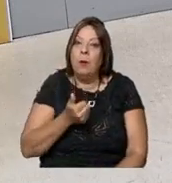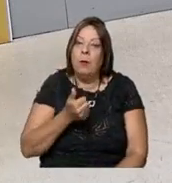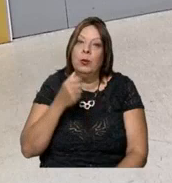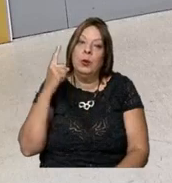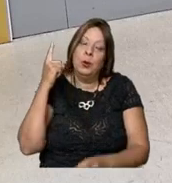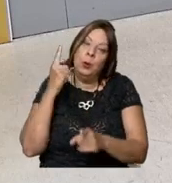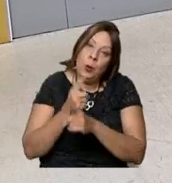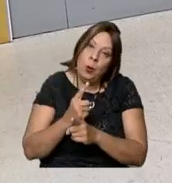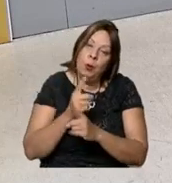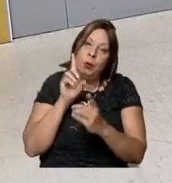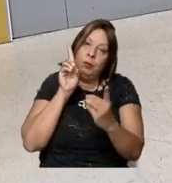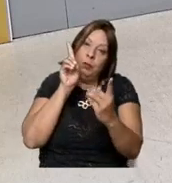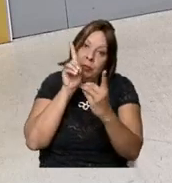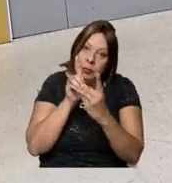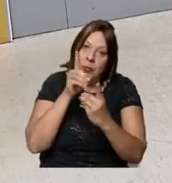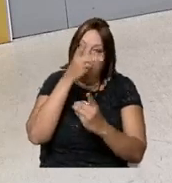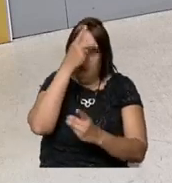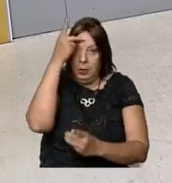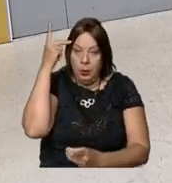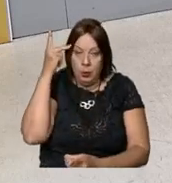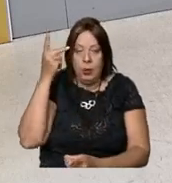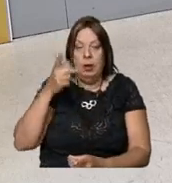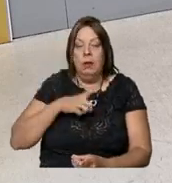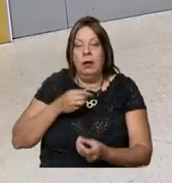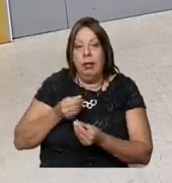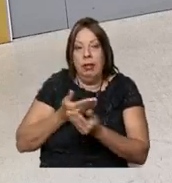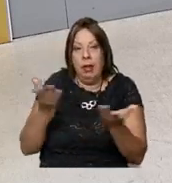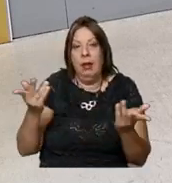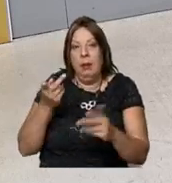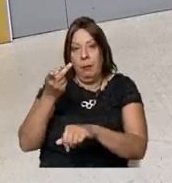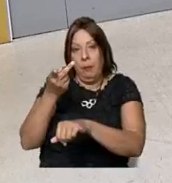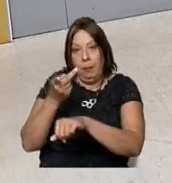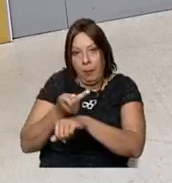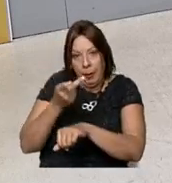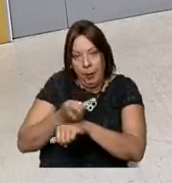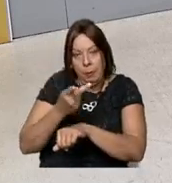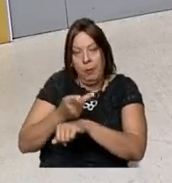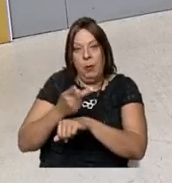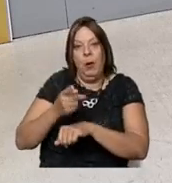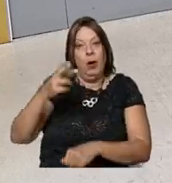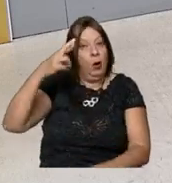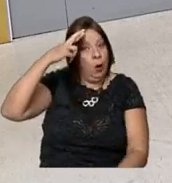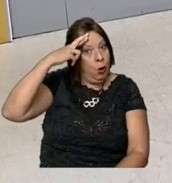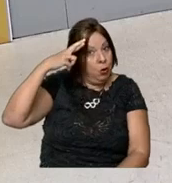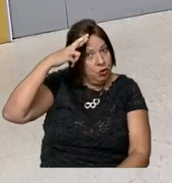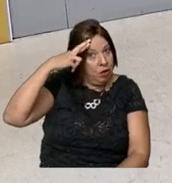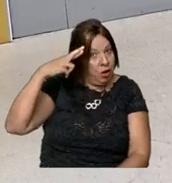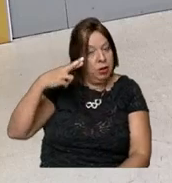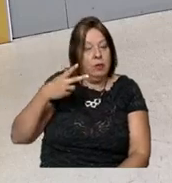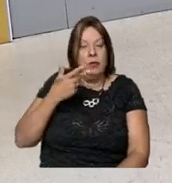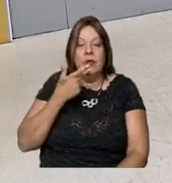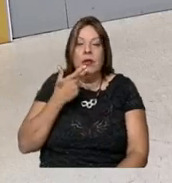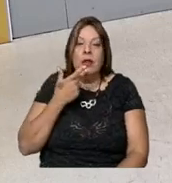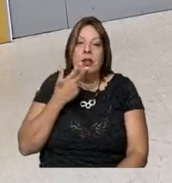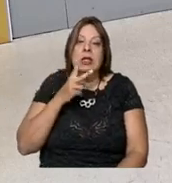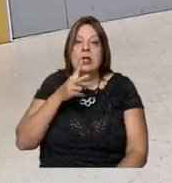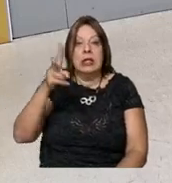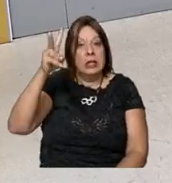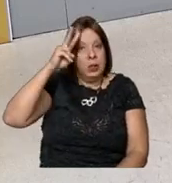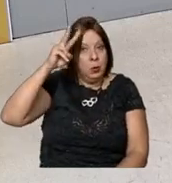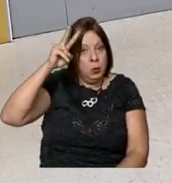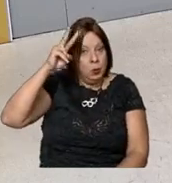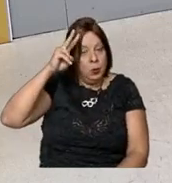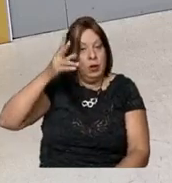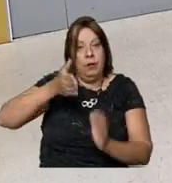encontro corpo a corpo com a galera pelo estado inteiro. Esse carinho de pertinho é muito bacana, né? É verdade. E já que eu estou todas as segundas-feiras